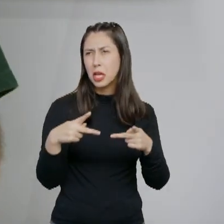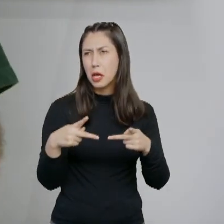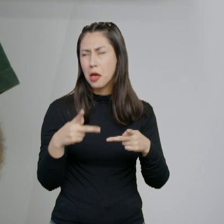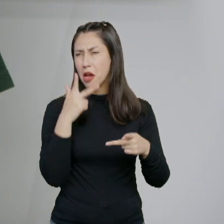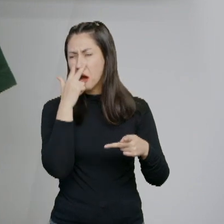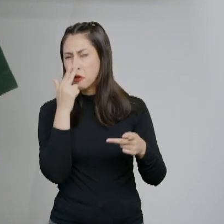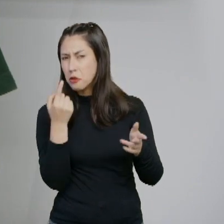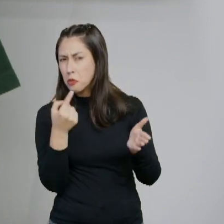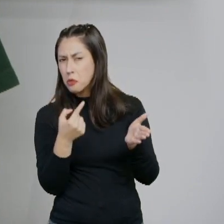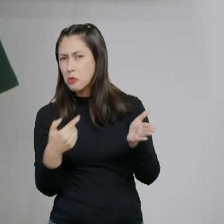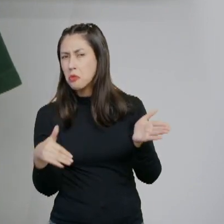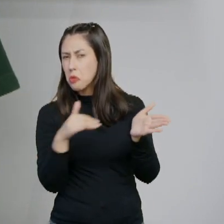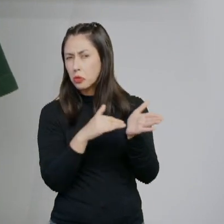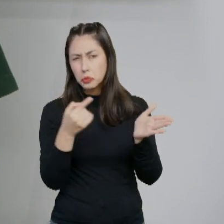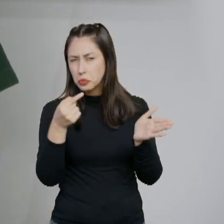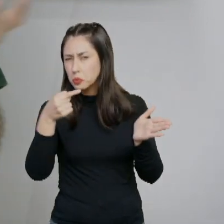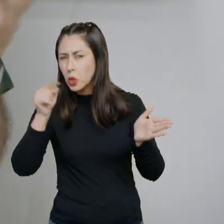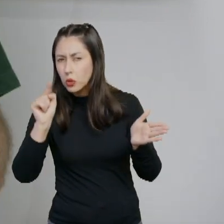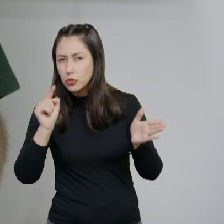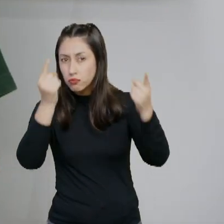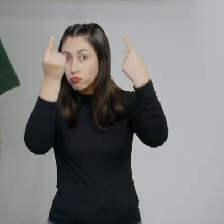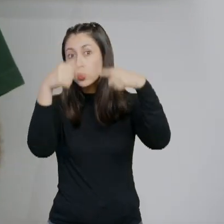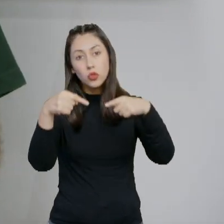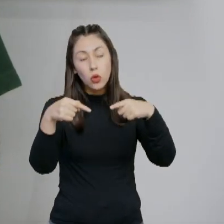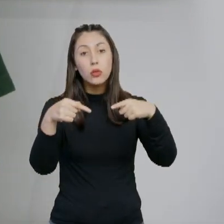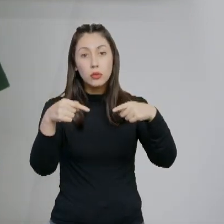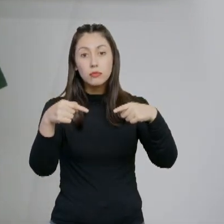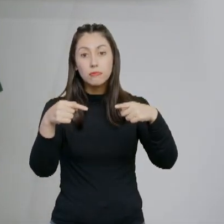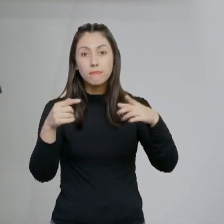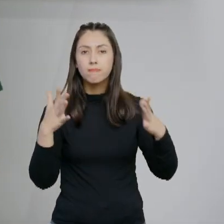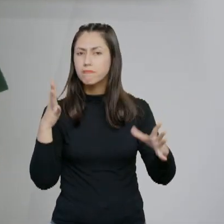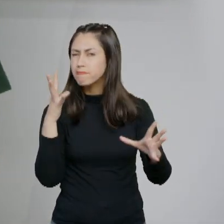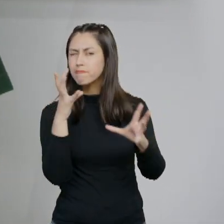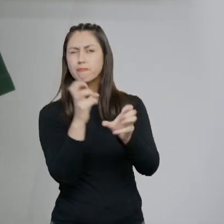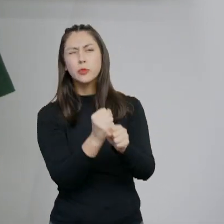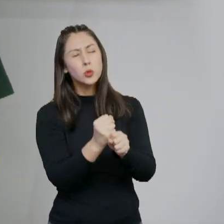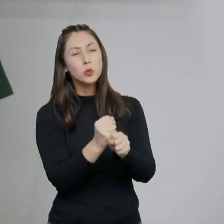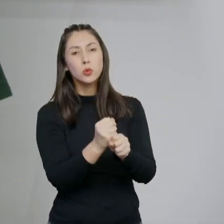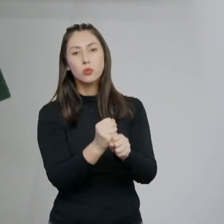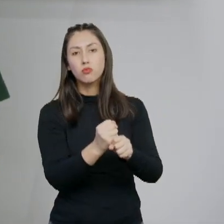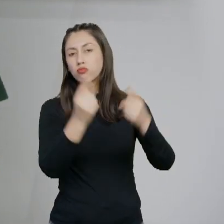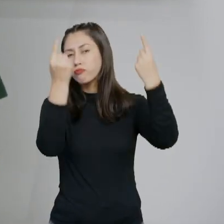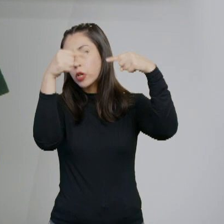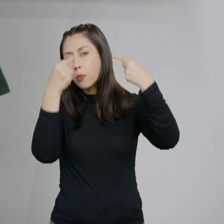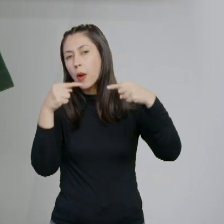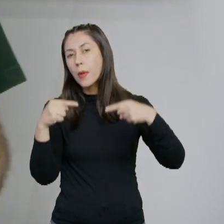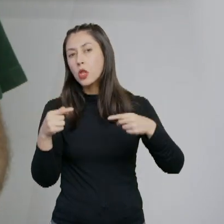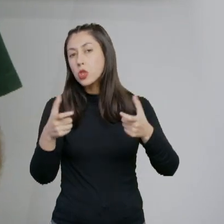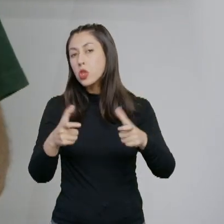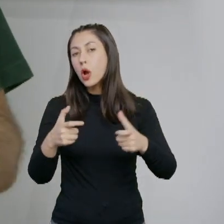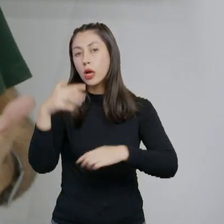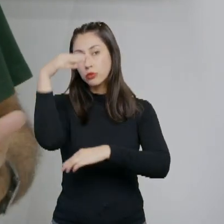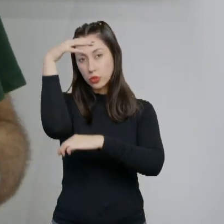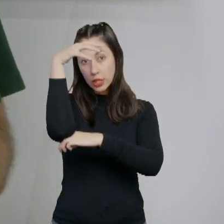série toda, estão fechando aí em alguns dias, não sei a tabela toda, mas fechando aí os jogos no Teatrão, dá para